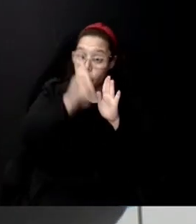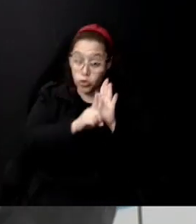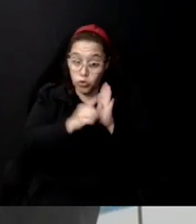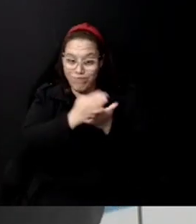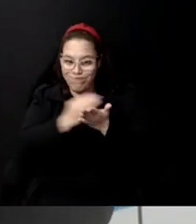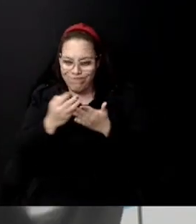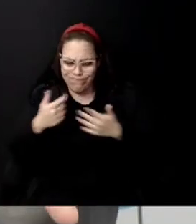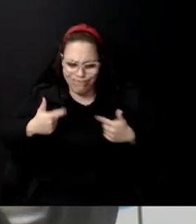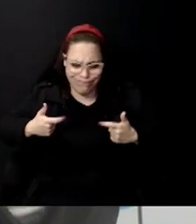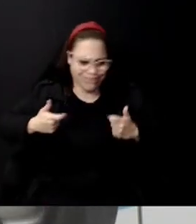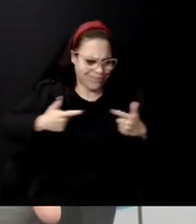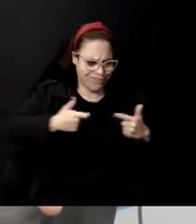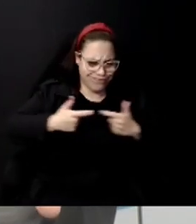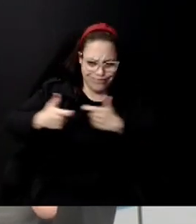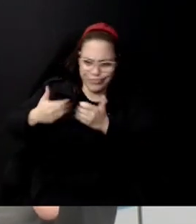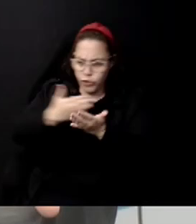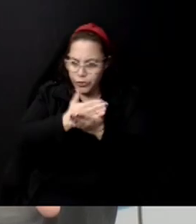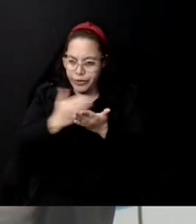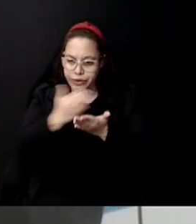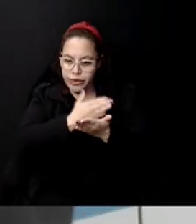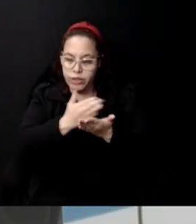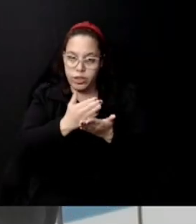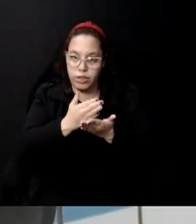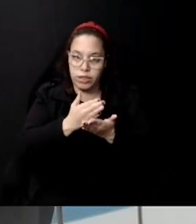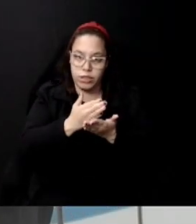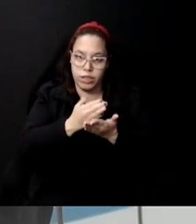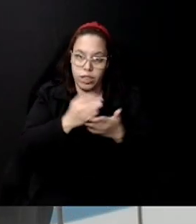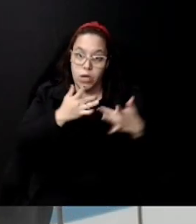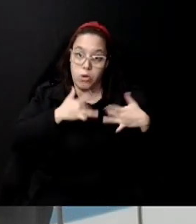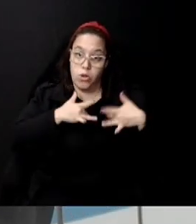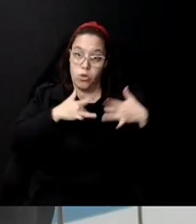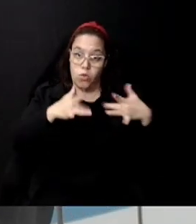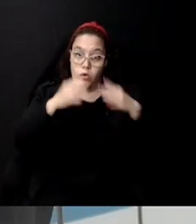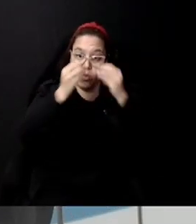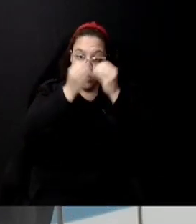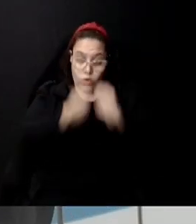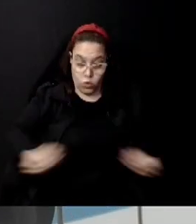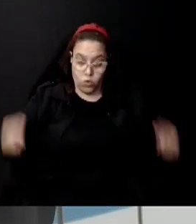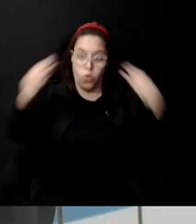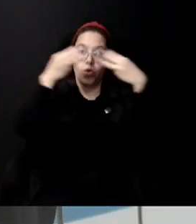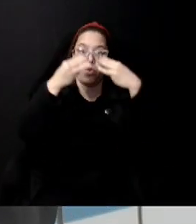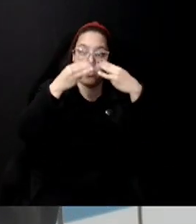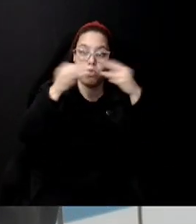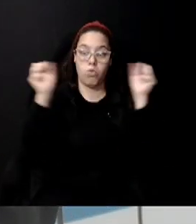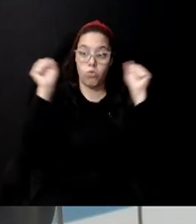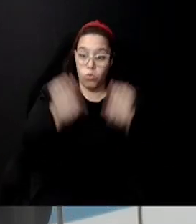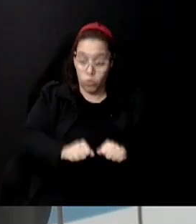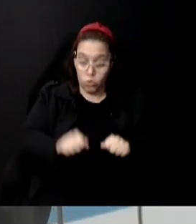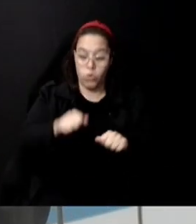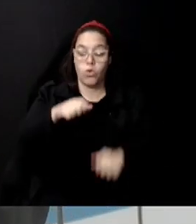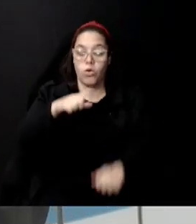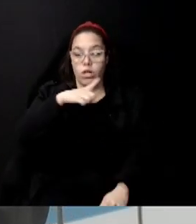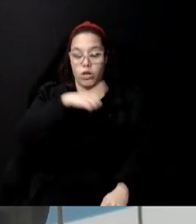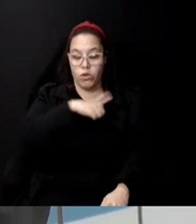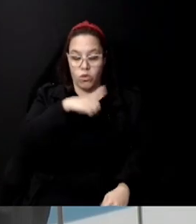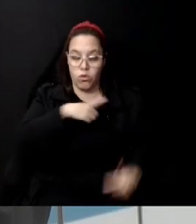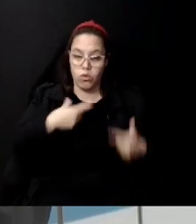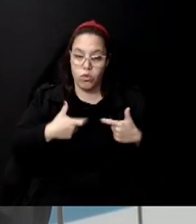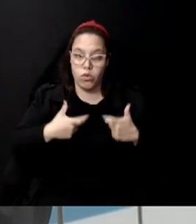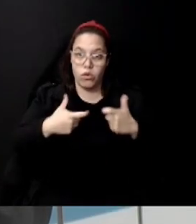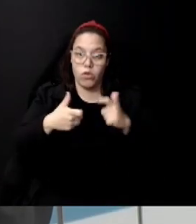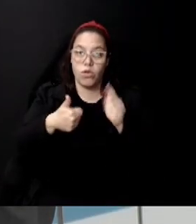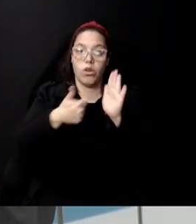armado é regulado pela Carta da ONU e vai dizer que é possível haver uma guerra quando houver legítima